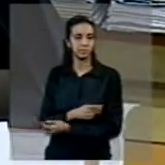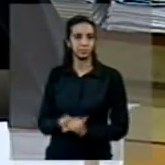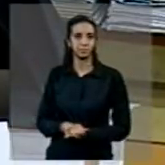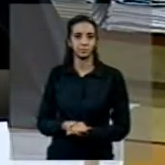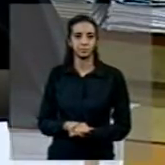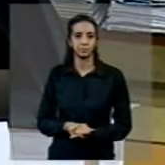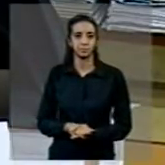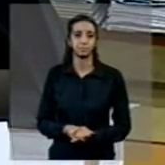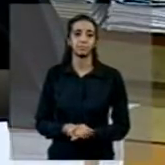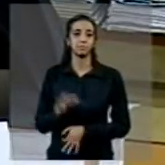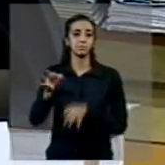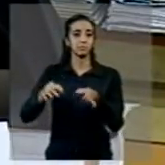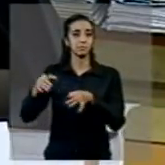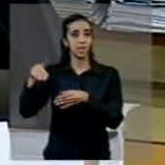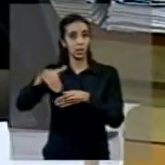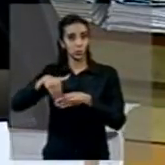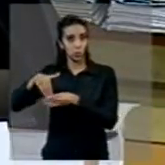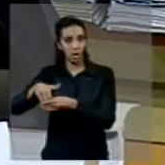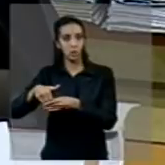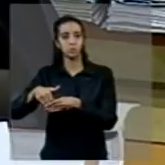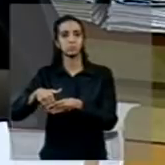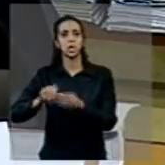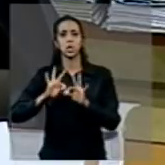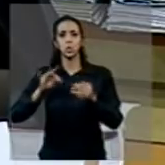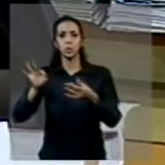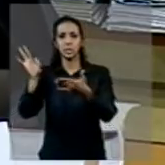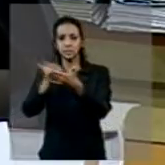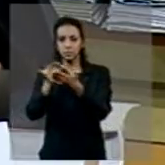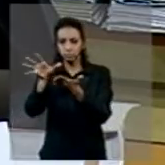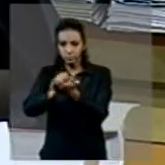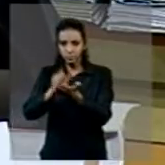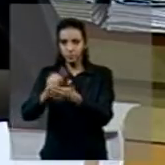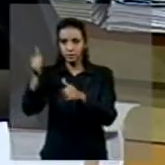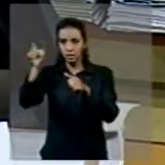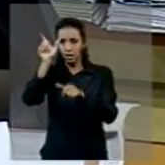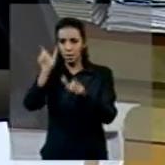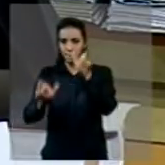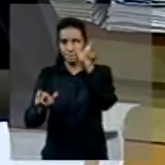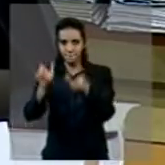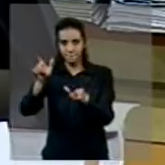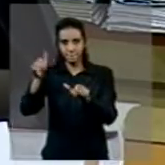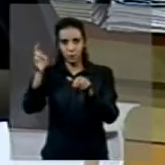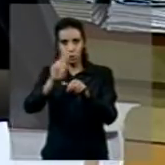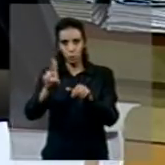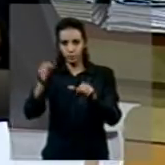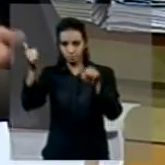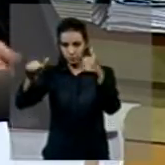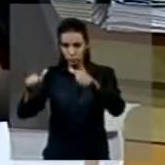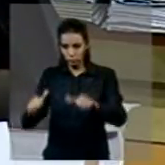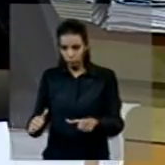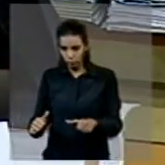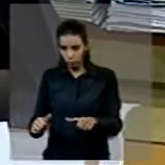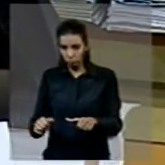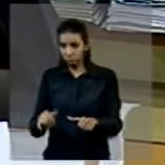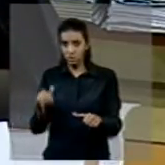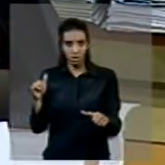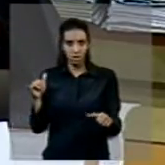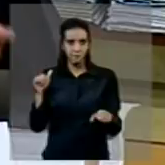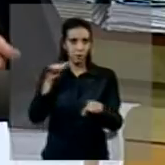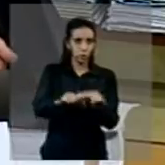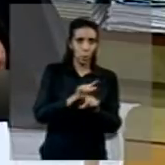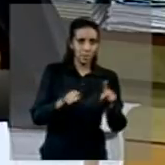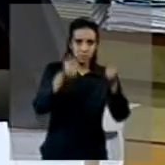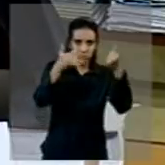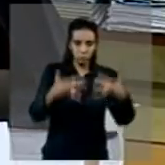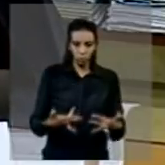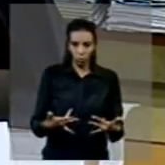Quando a Justiça Eleitoral verifica as inscrições de pessoas que não votaram e não justificaram as ausências nos três últimos turnos, nem